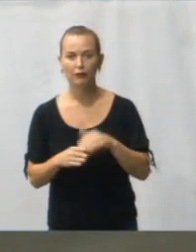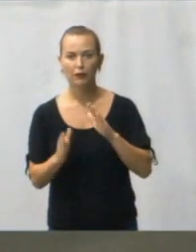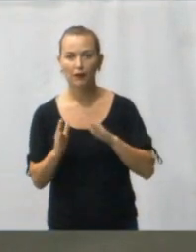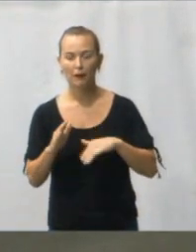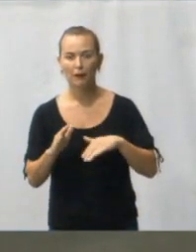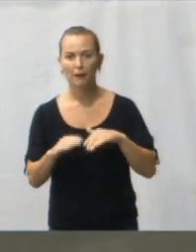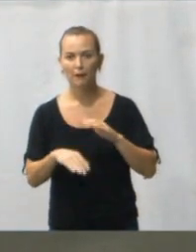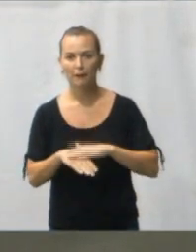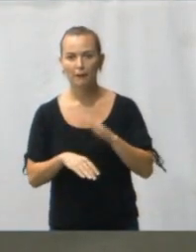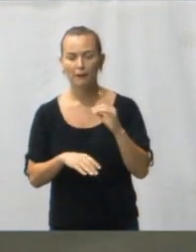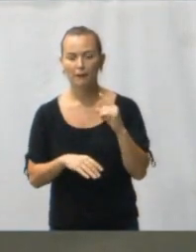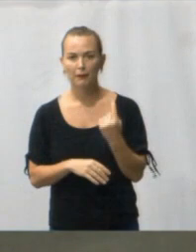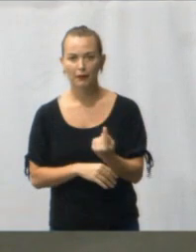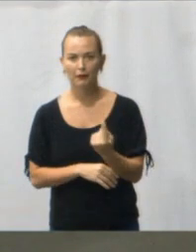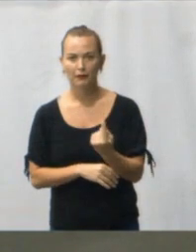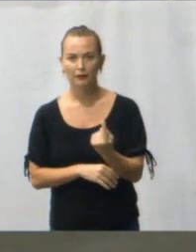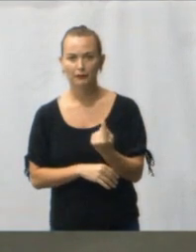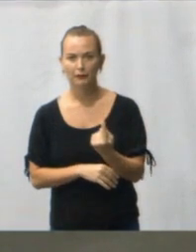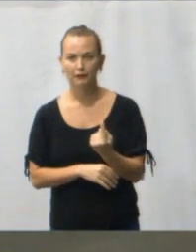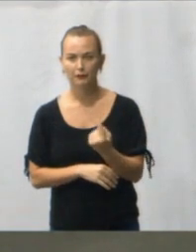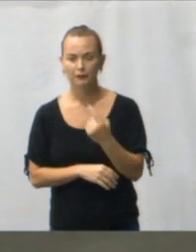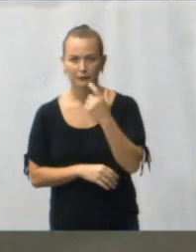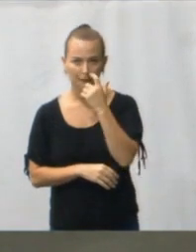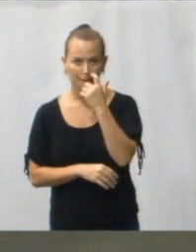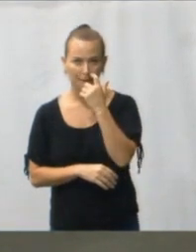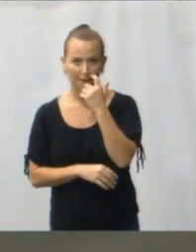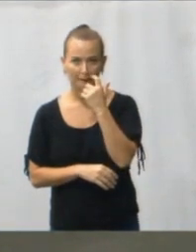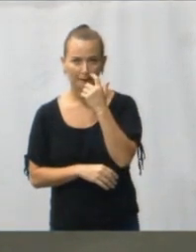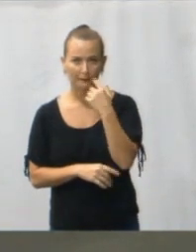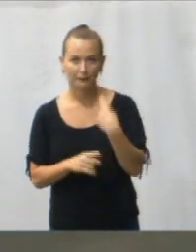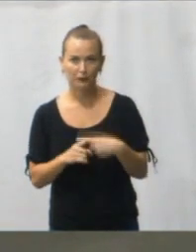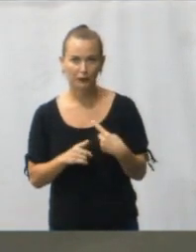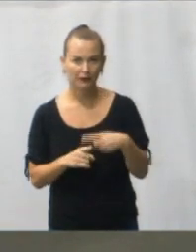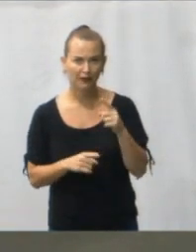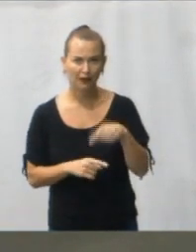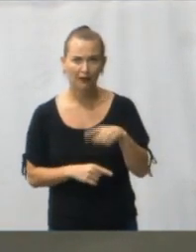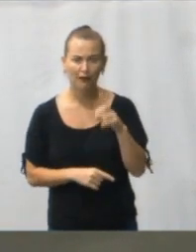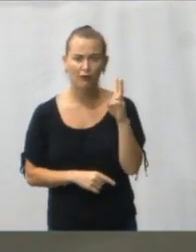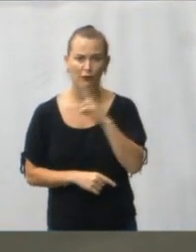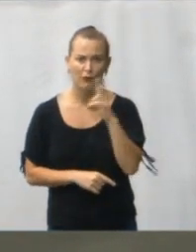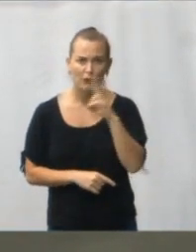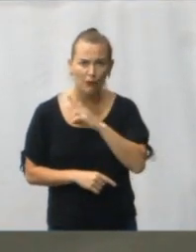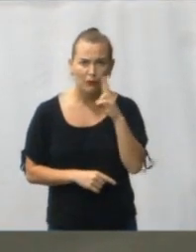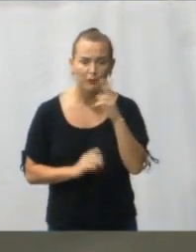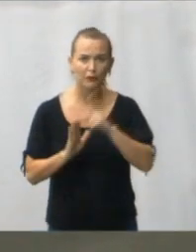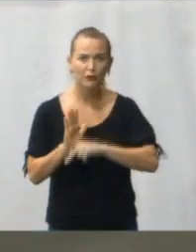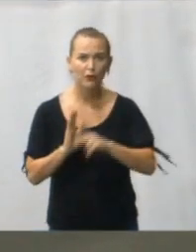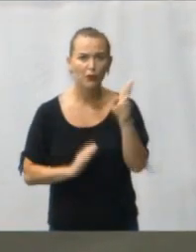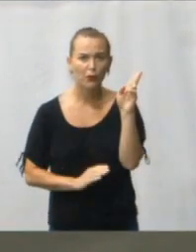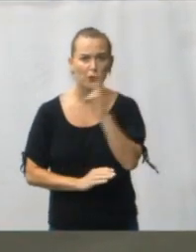Então, nesse caso, a gente vai ter que vota, não, eu presidente.